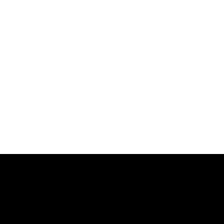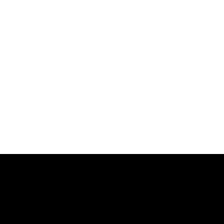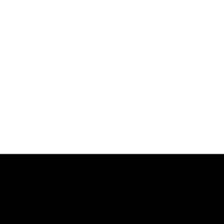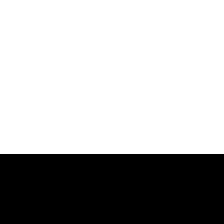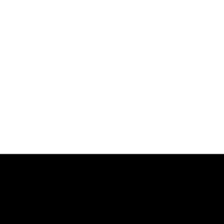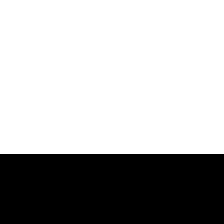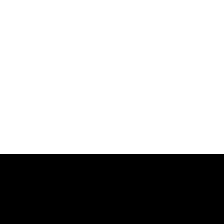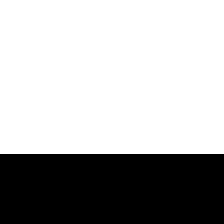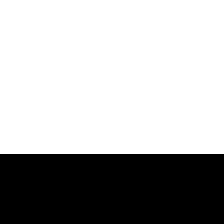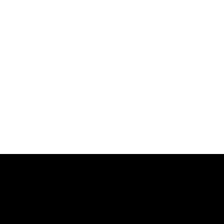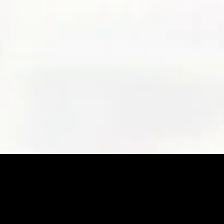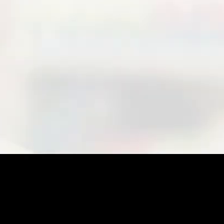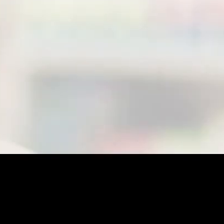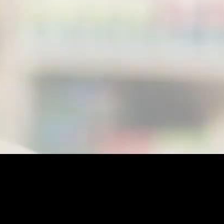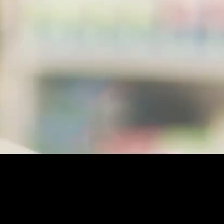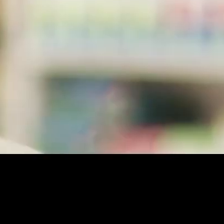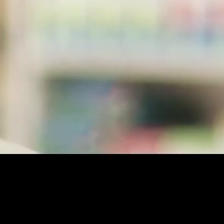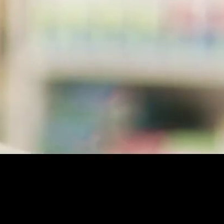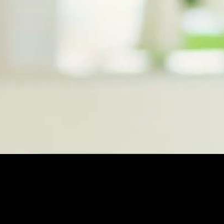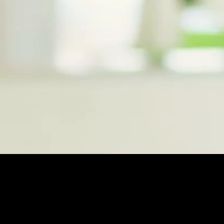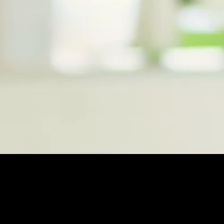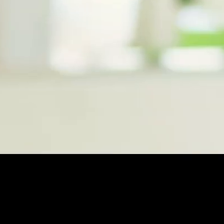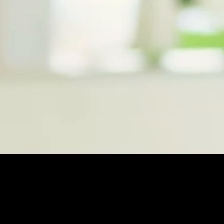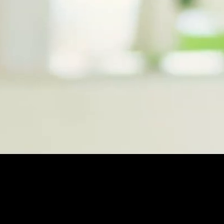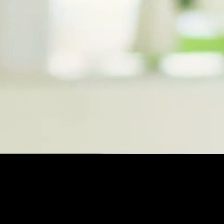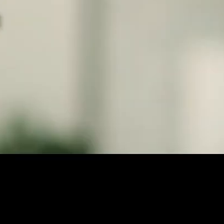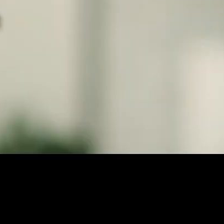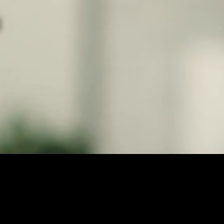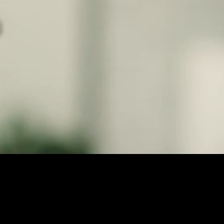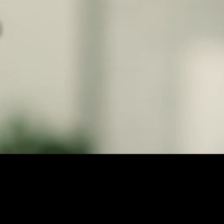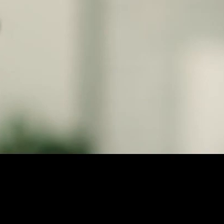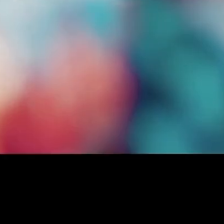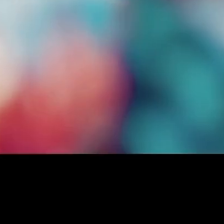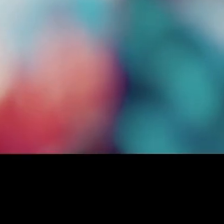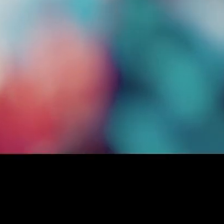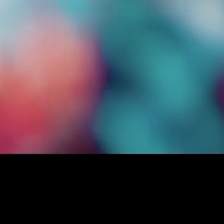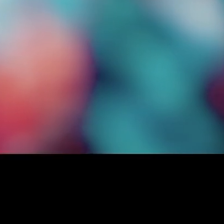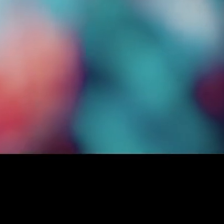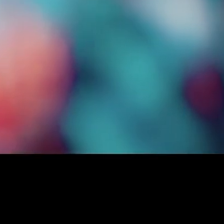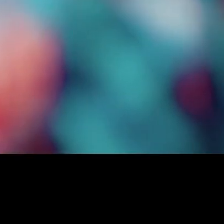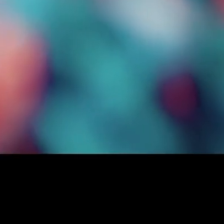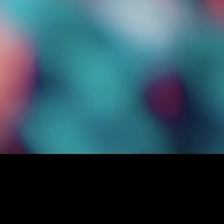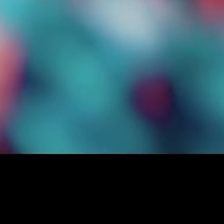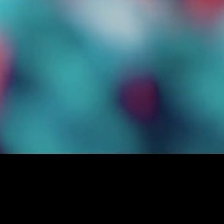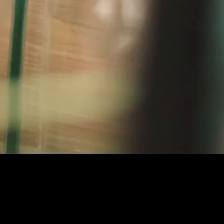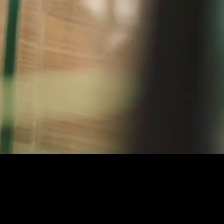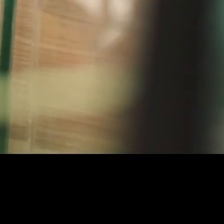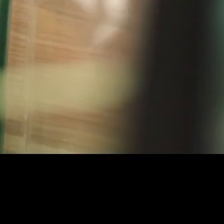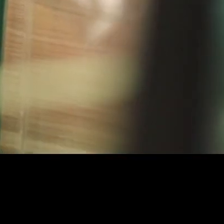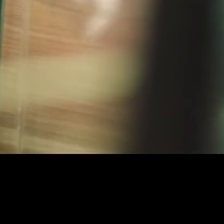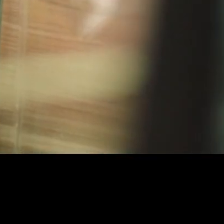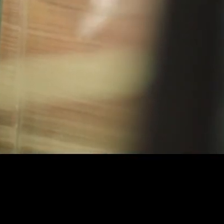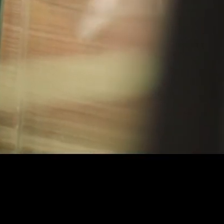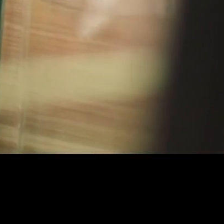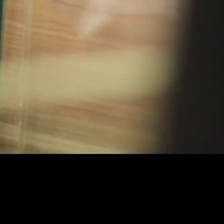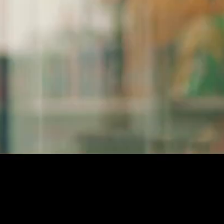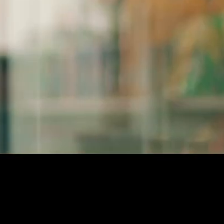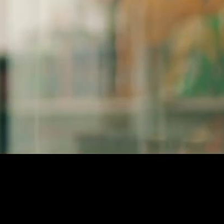Sabe como você pode ajudar a superar esse momento desafiador? Escolhendo o mercado mais próximo de